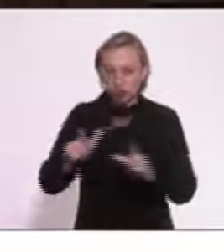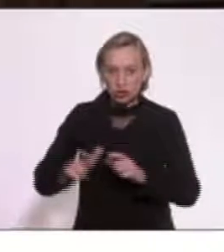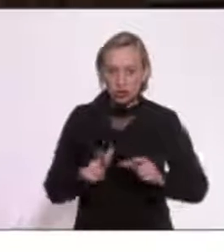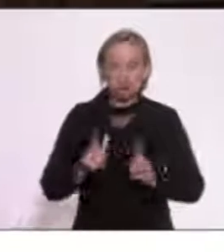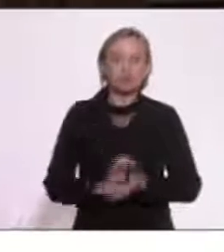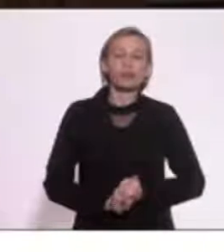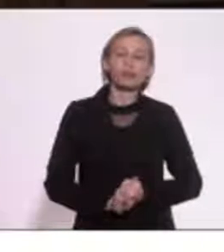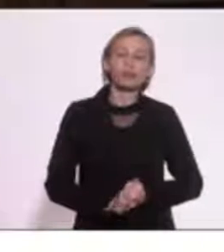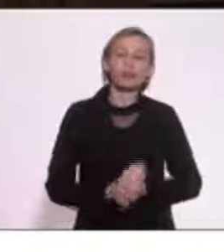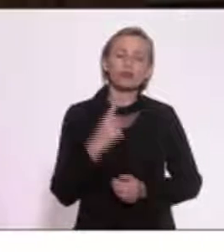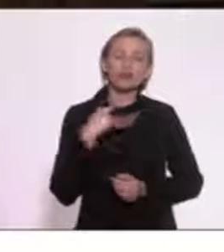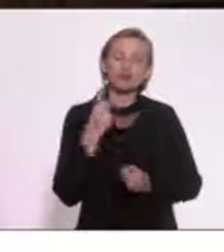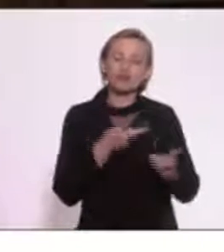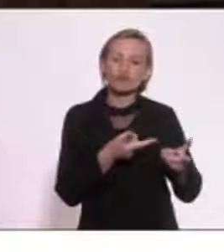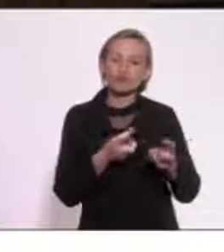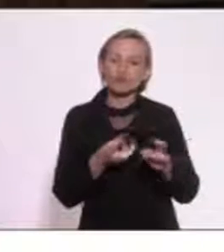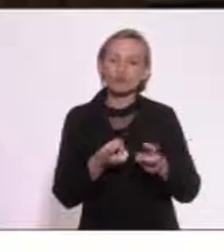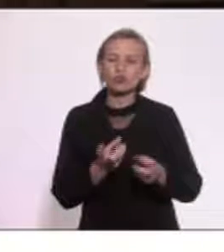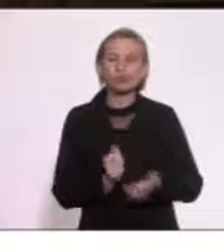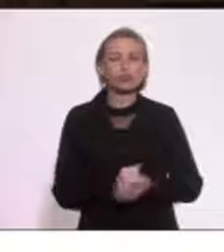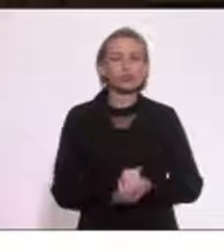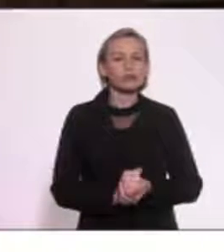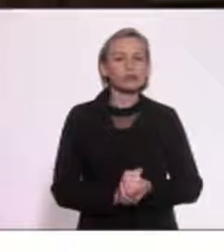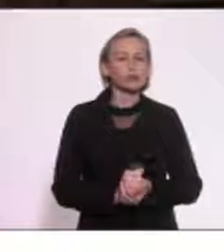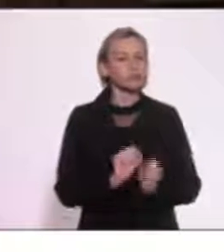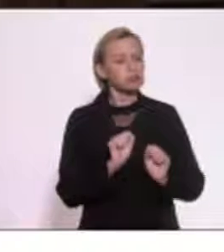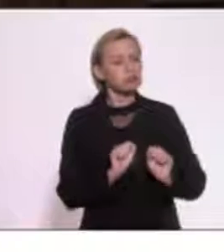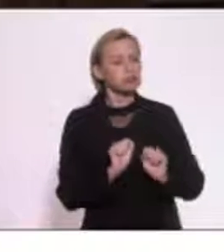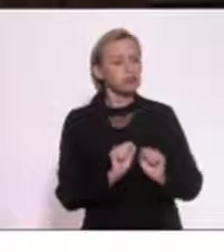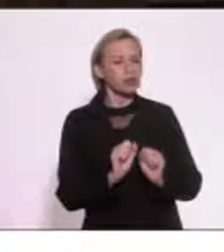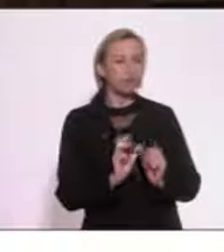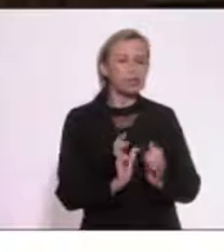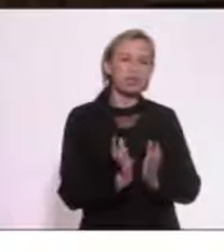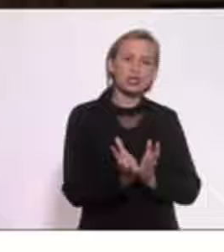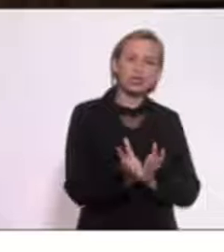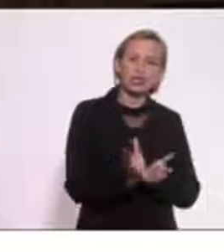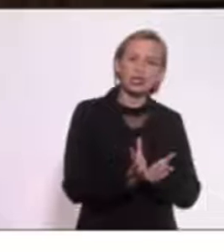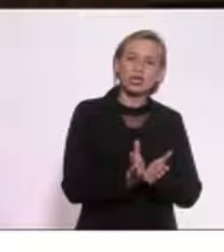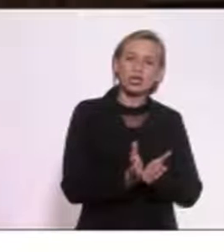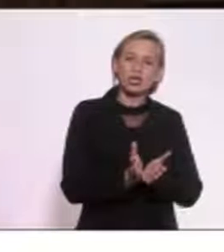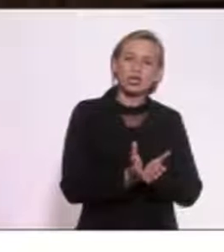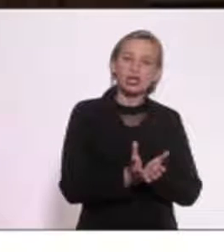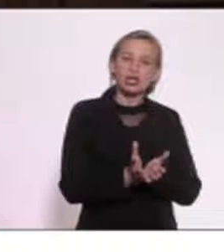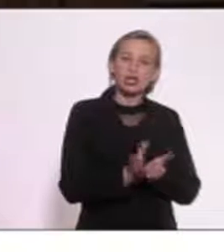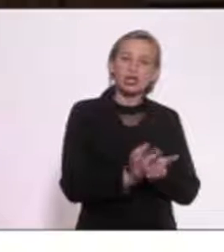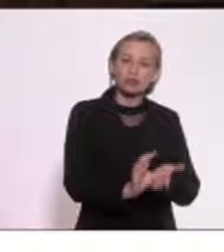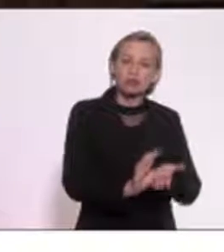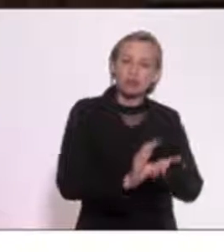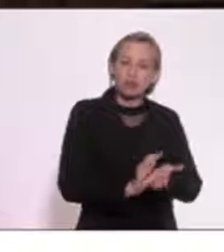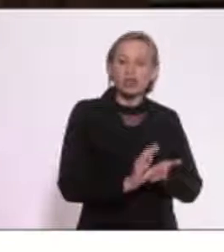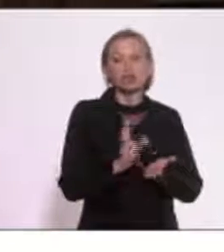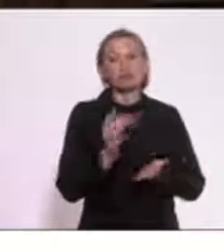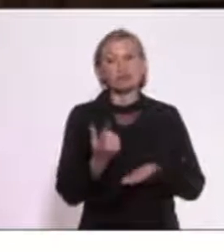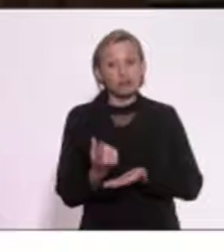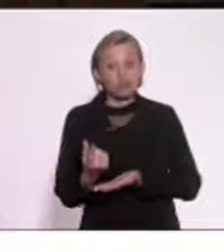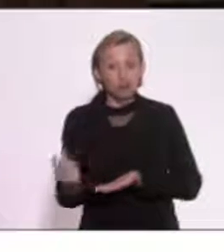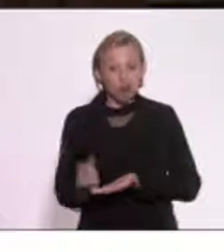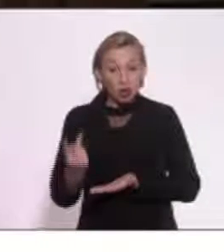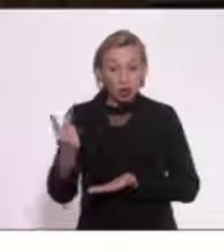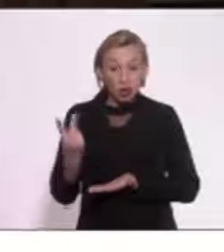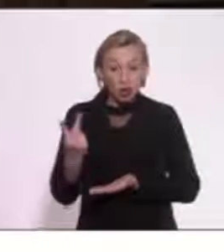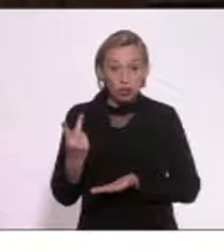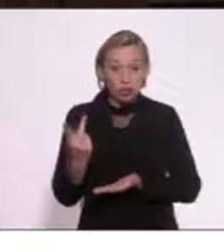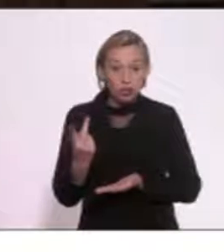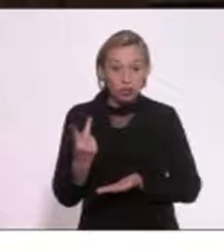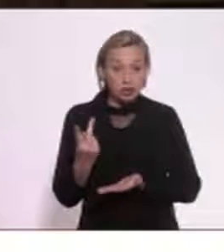Quando vamos olhar aquilo que pode ser arrecadado através das taxas e contribuições